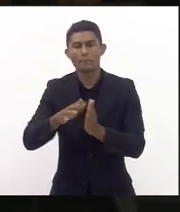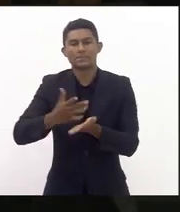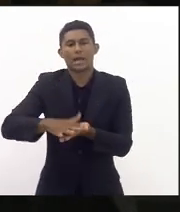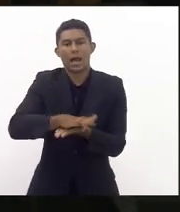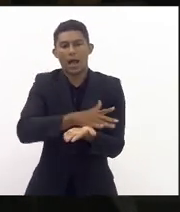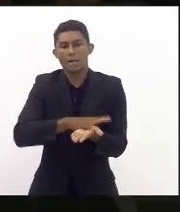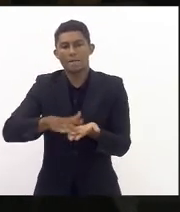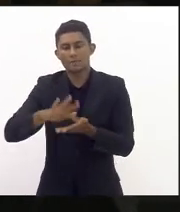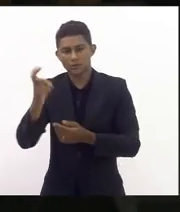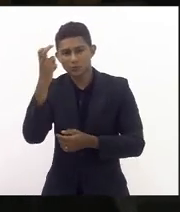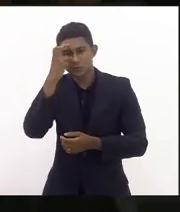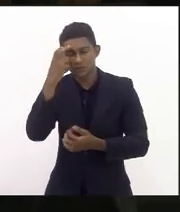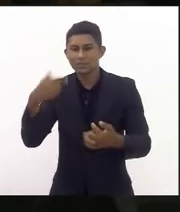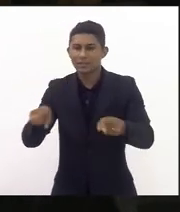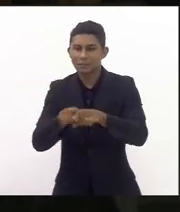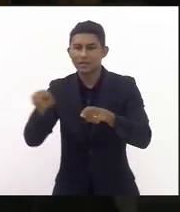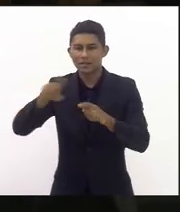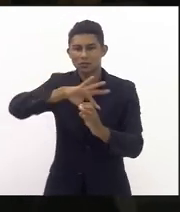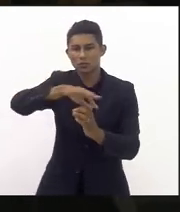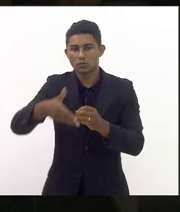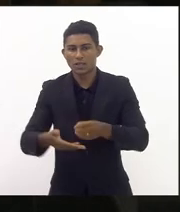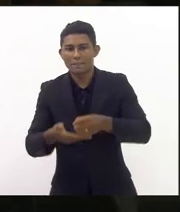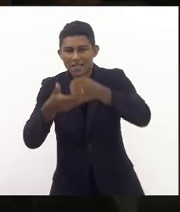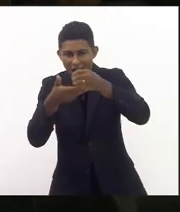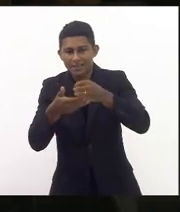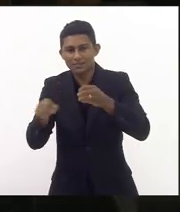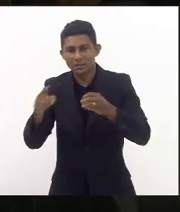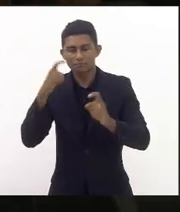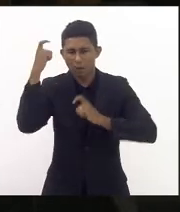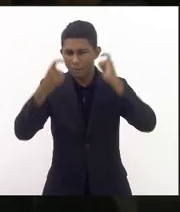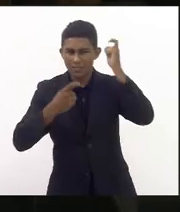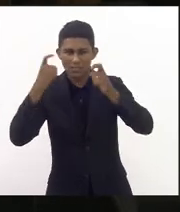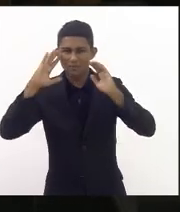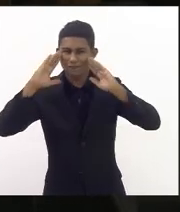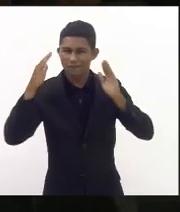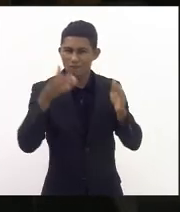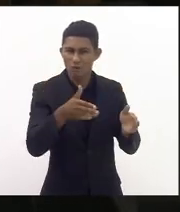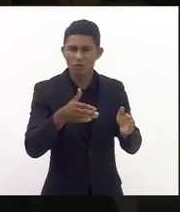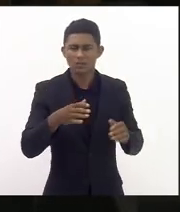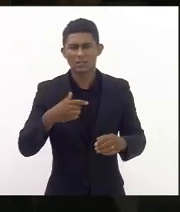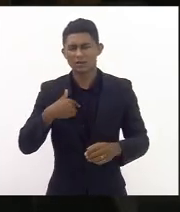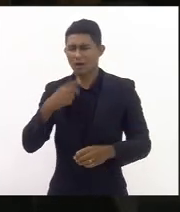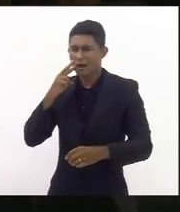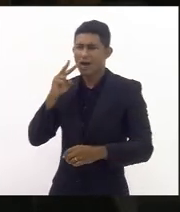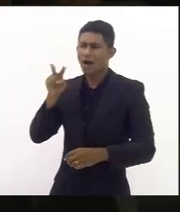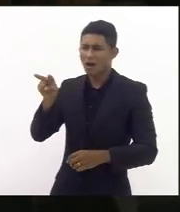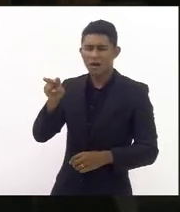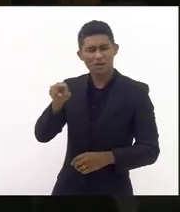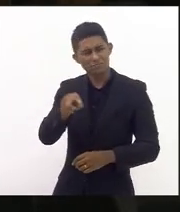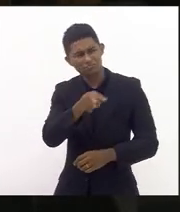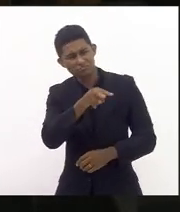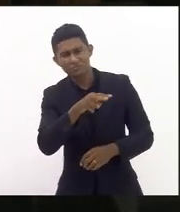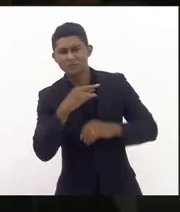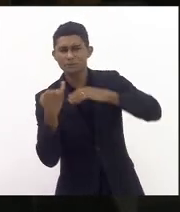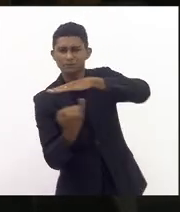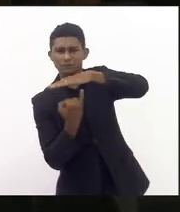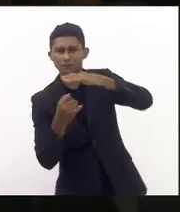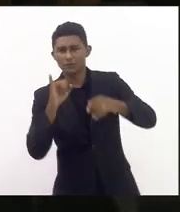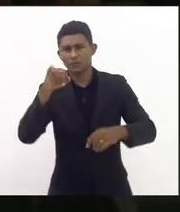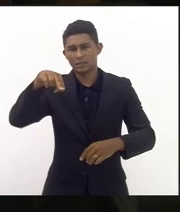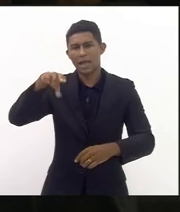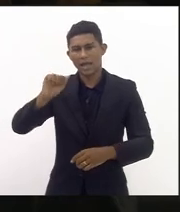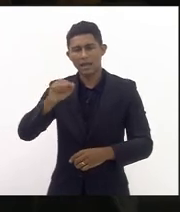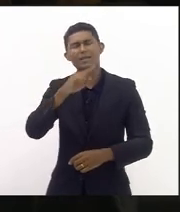sintonizado com a pauta da sustentabilidade, Tiago. Impressionante ver o INEA dizer que se trata de um projeto de